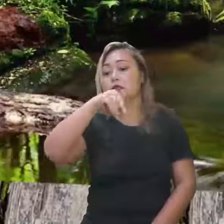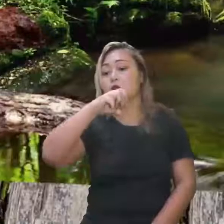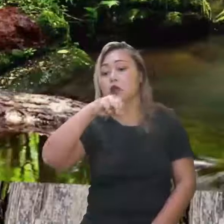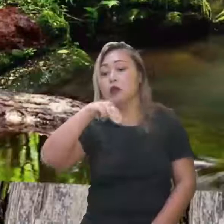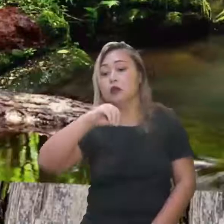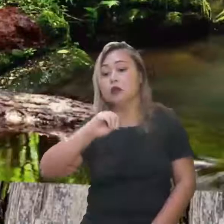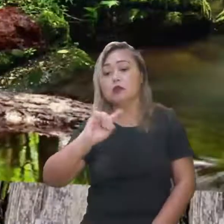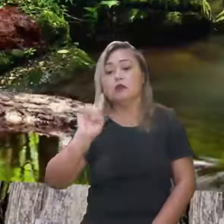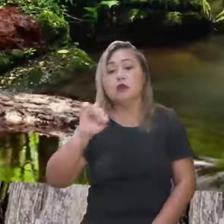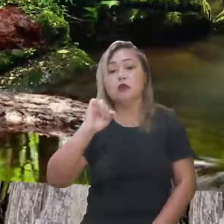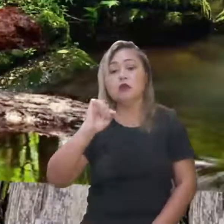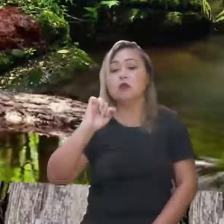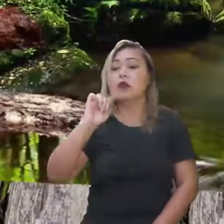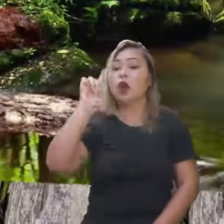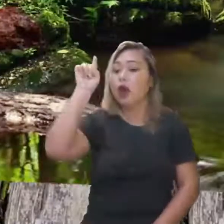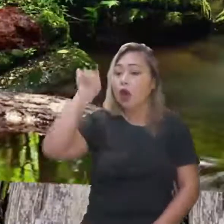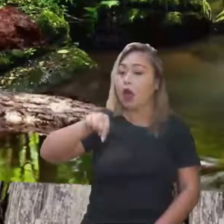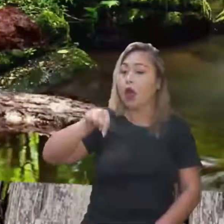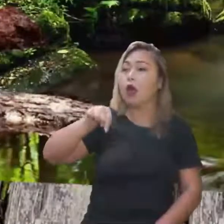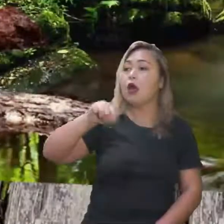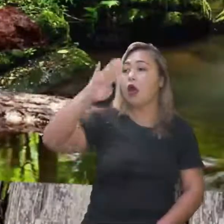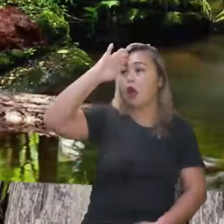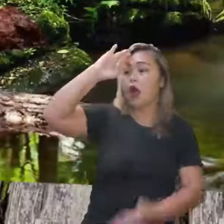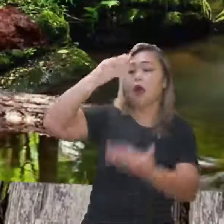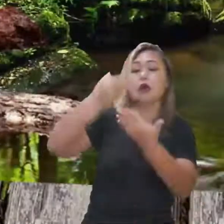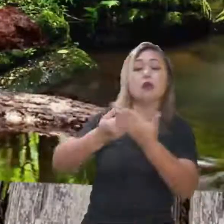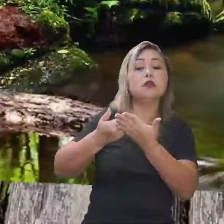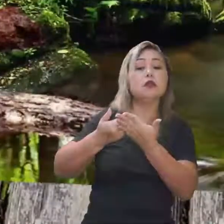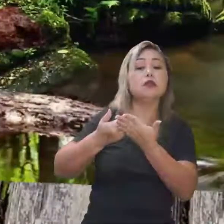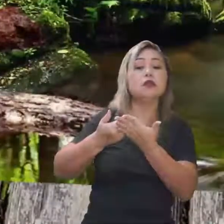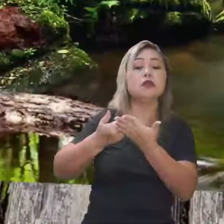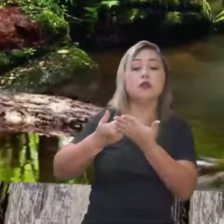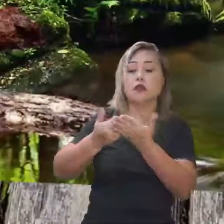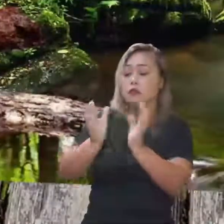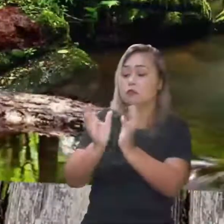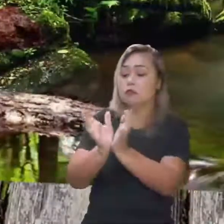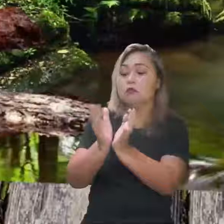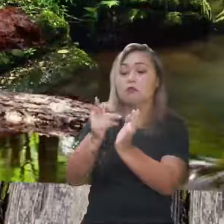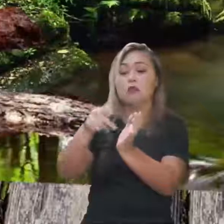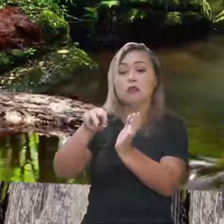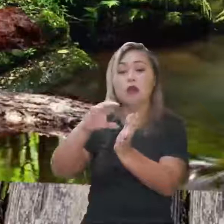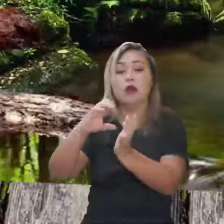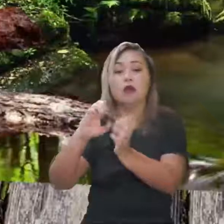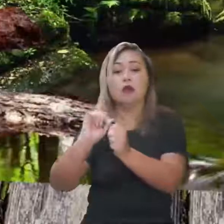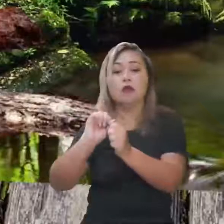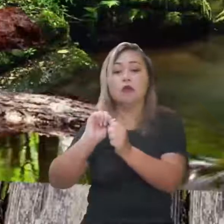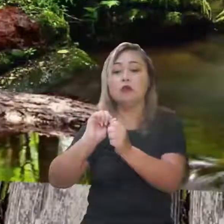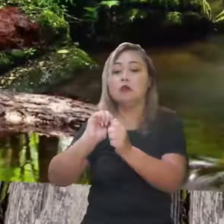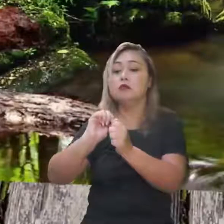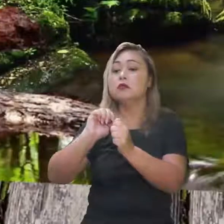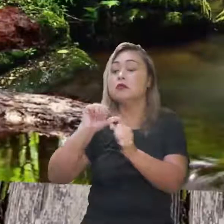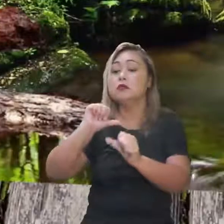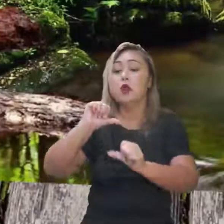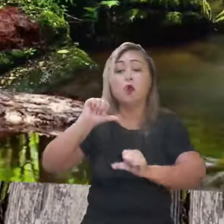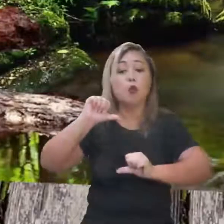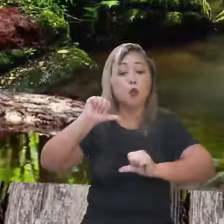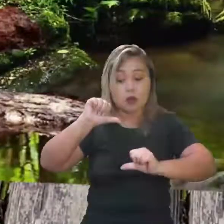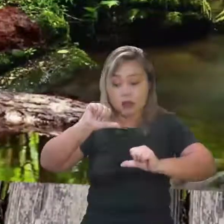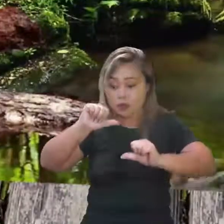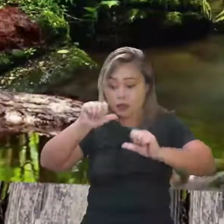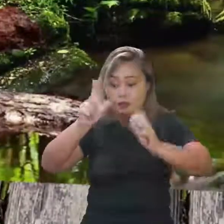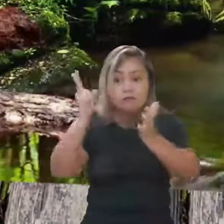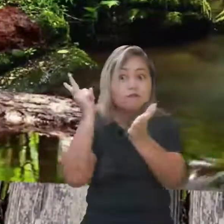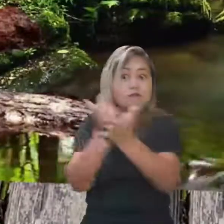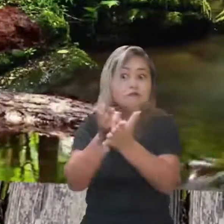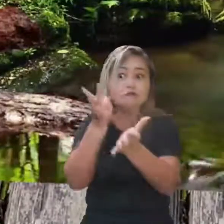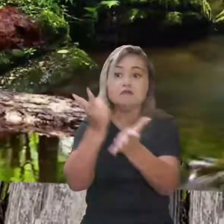é? A teoria do criacionismo acredita que as espécies eram imutáveis, não